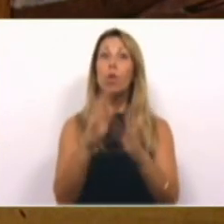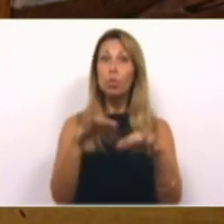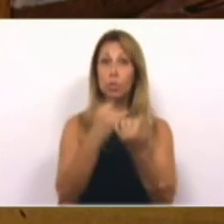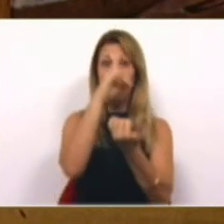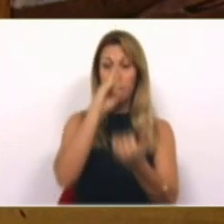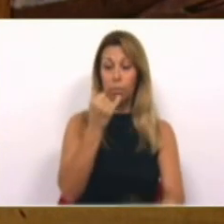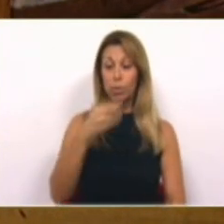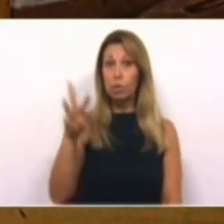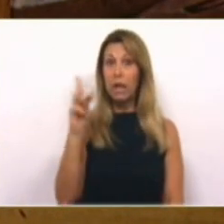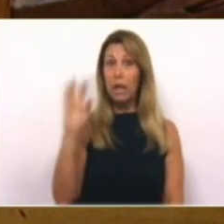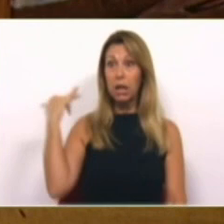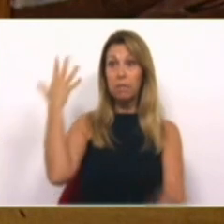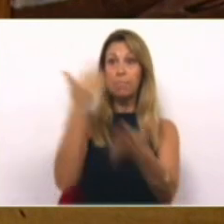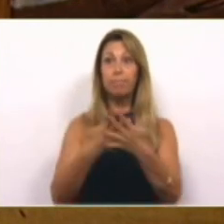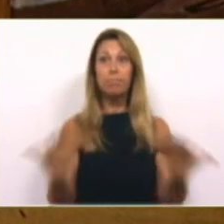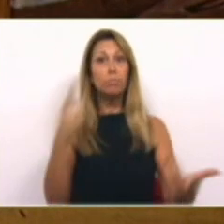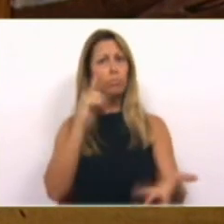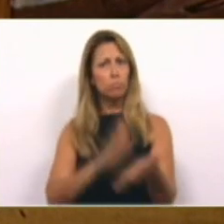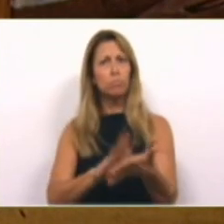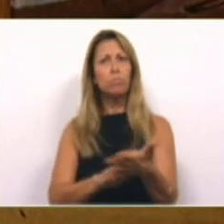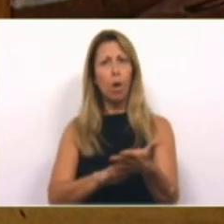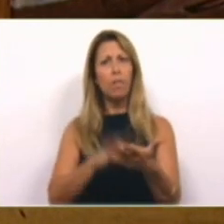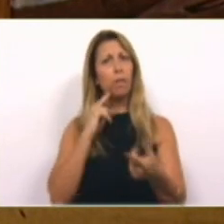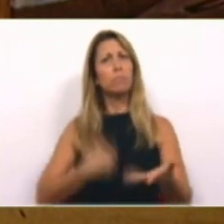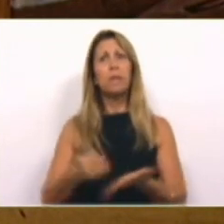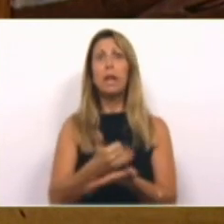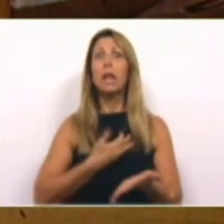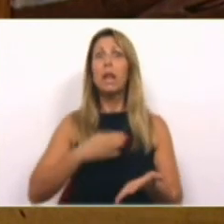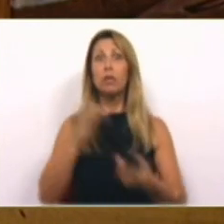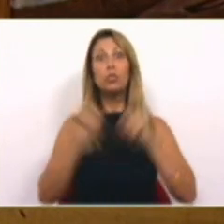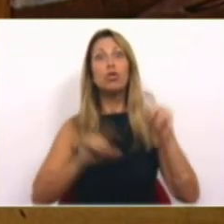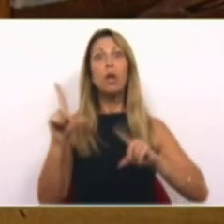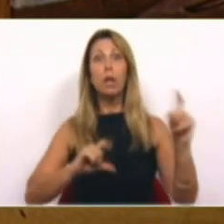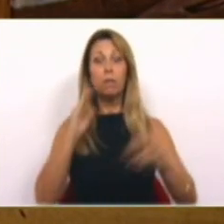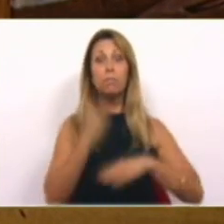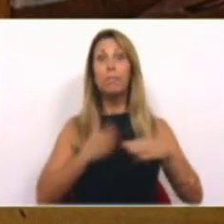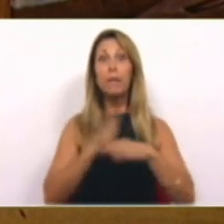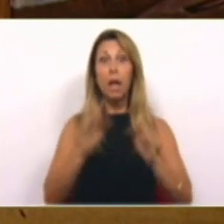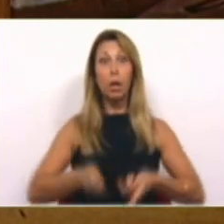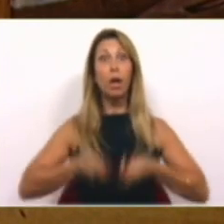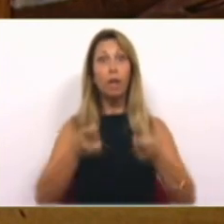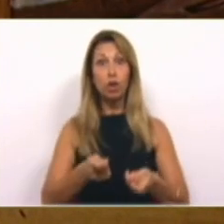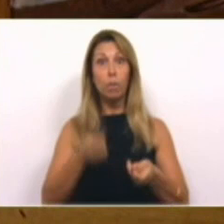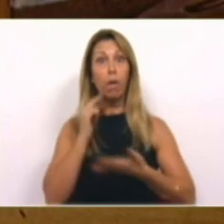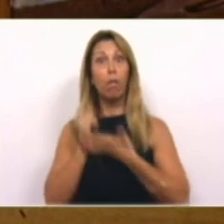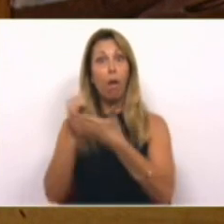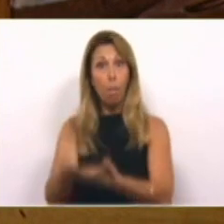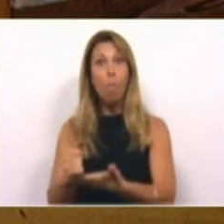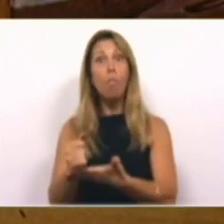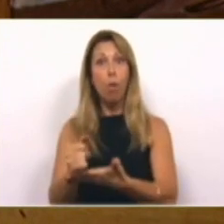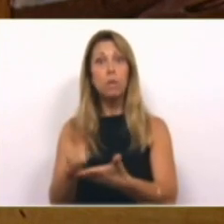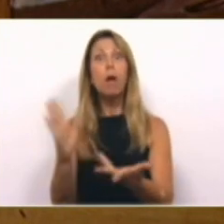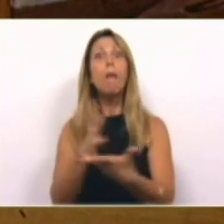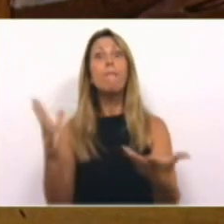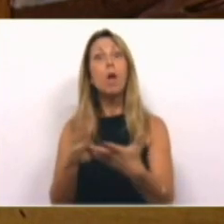e comprovam os dados estatísticos, mais de metade do investimento em bolsas da ação social passou a ser garantido